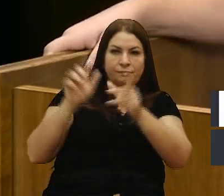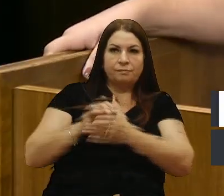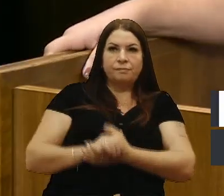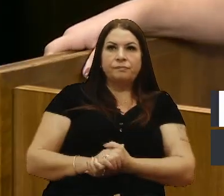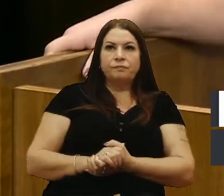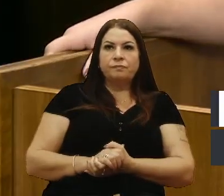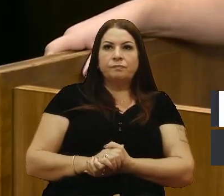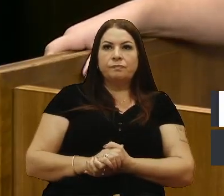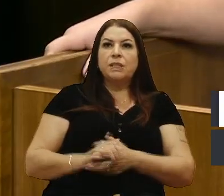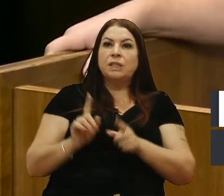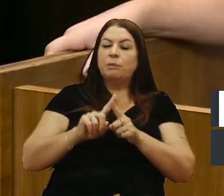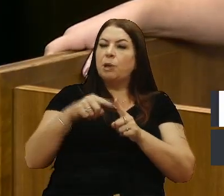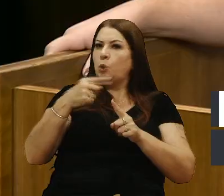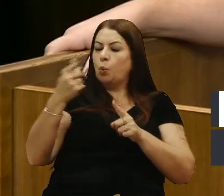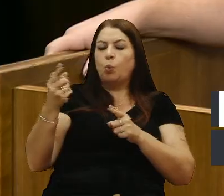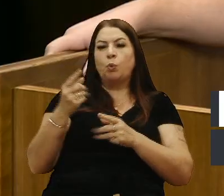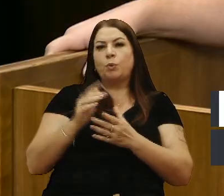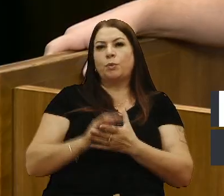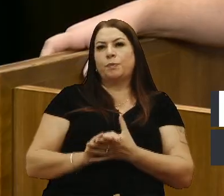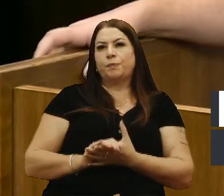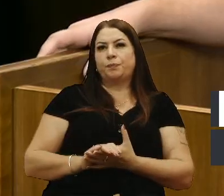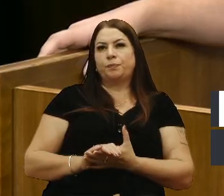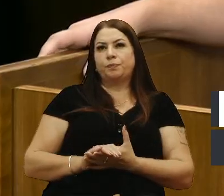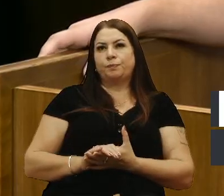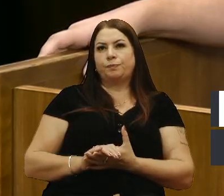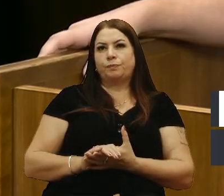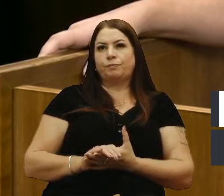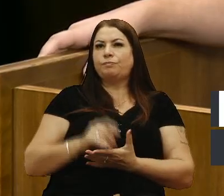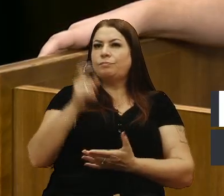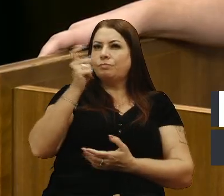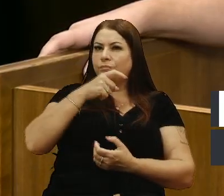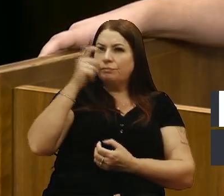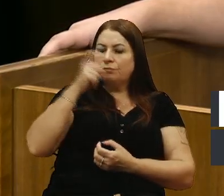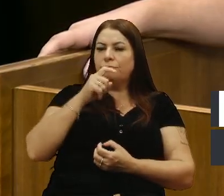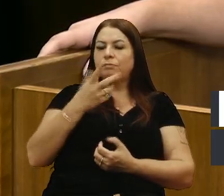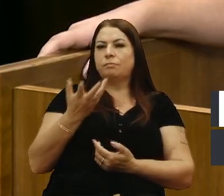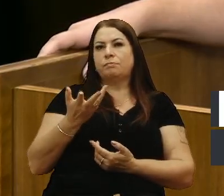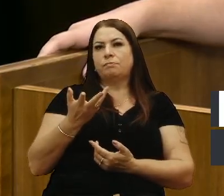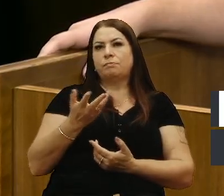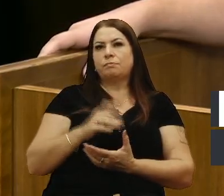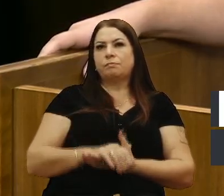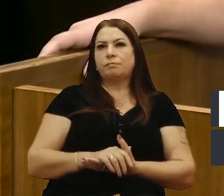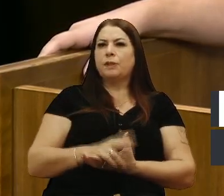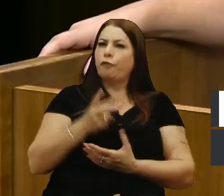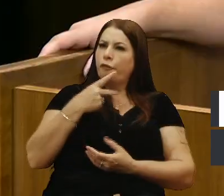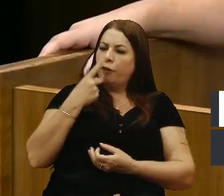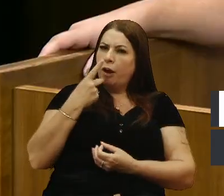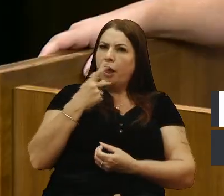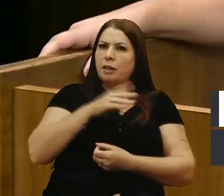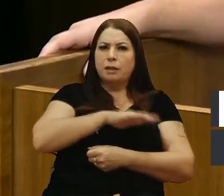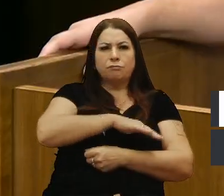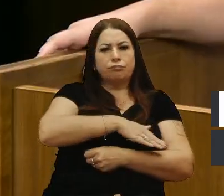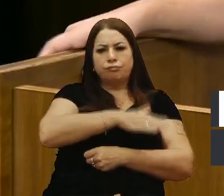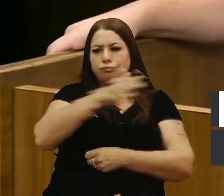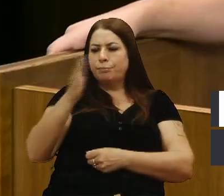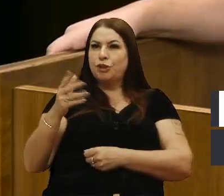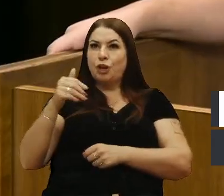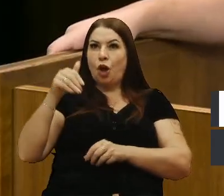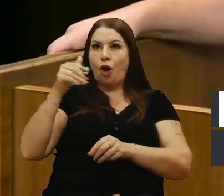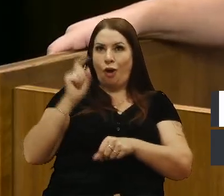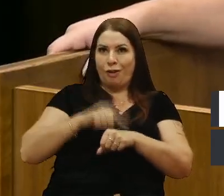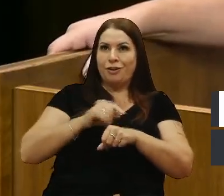E também outras, né, mentiras que foram faladas durante o período